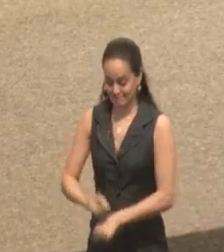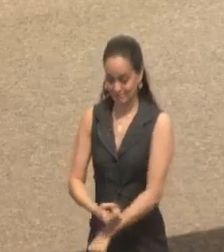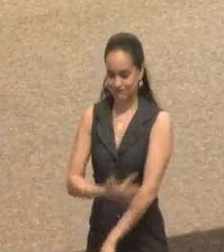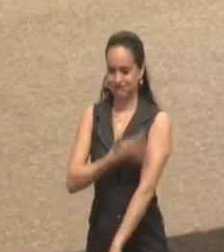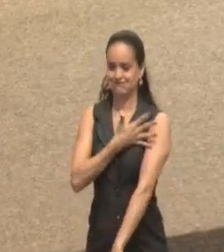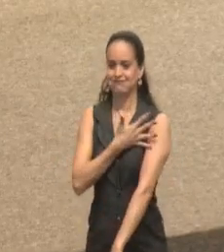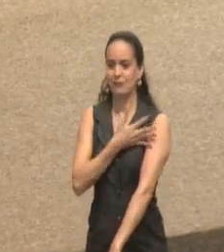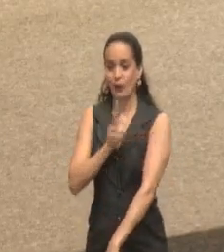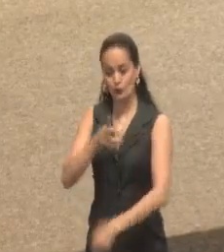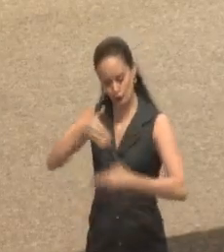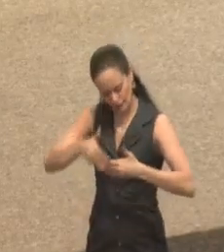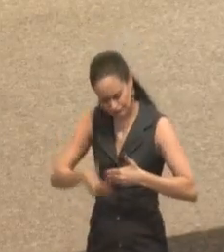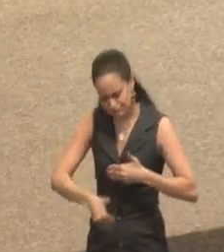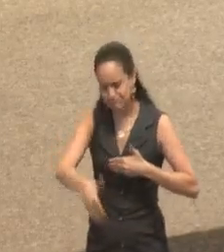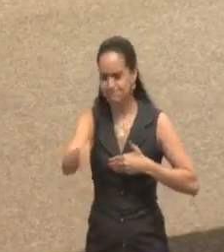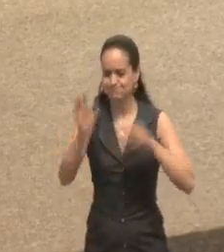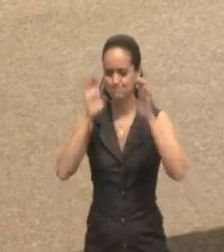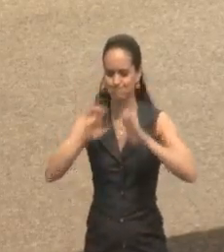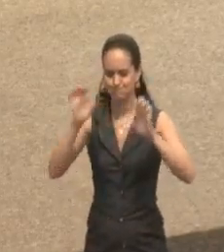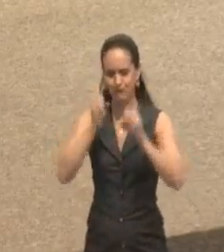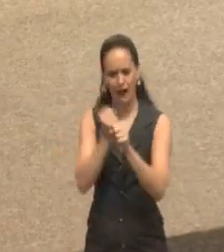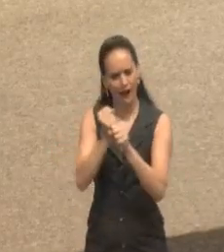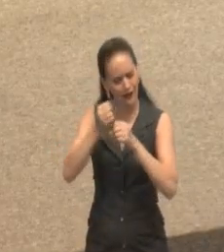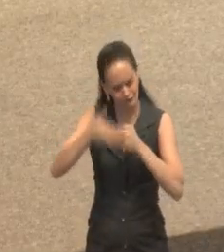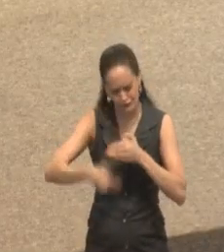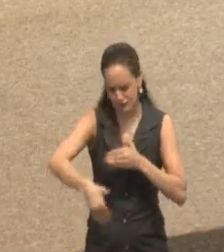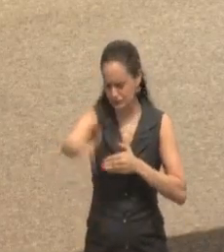a avançar por mais centenas de anos.